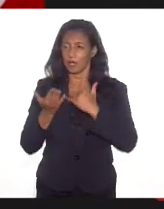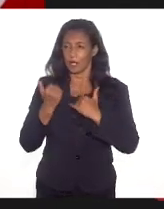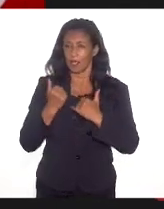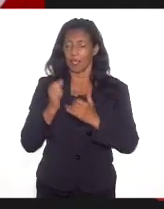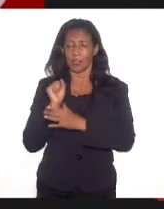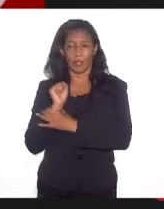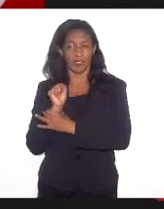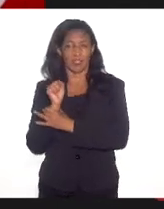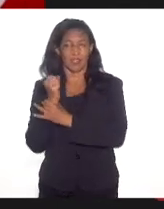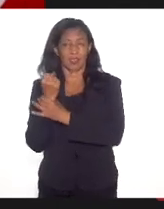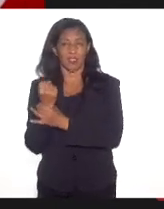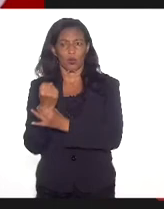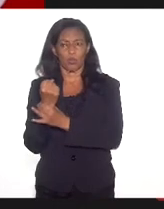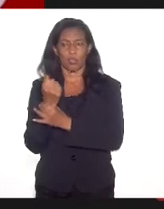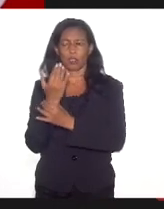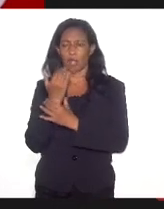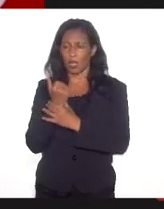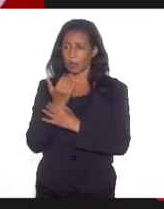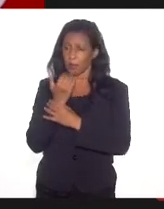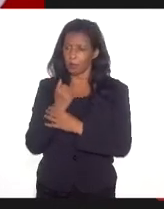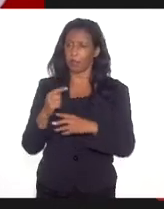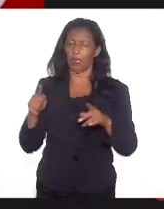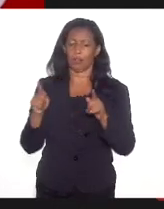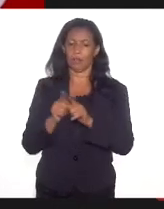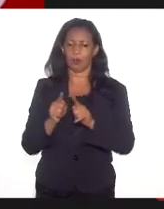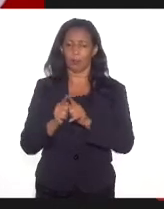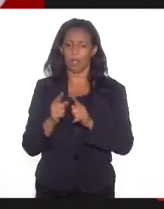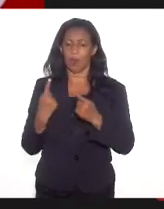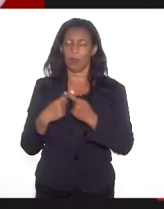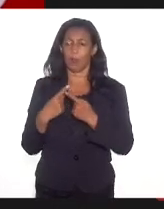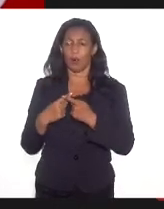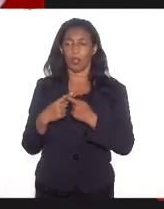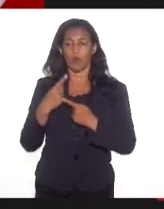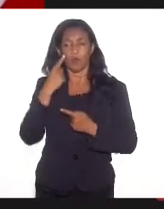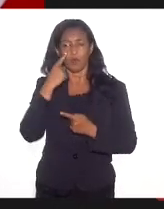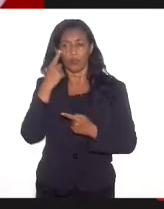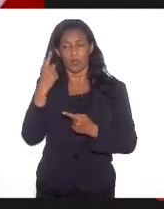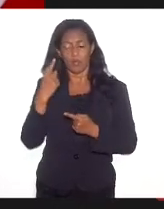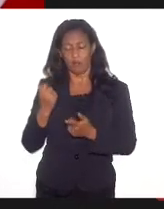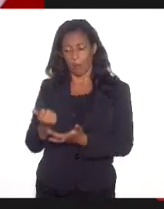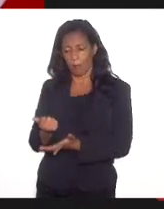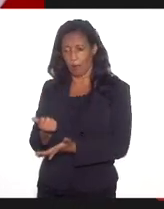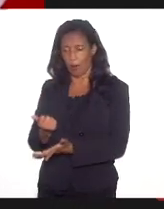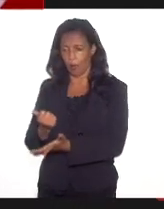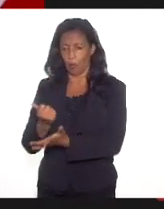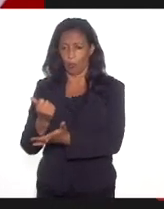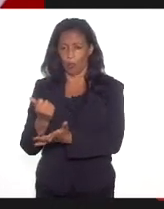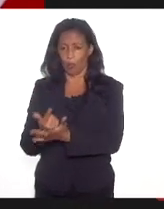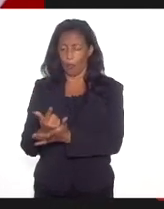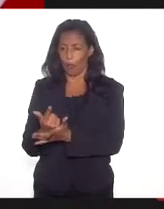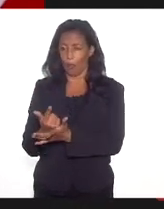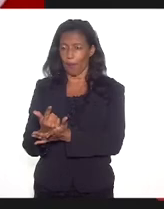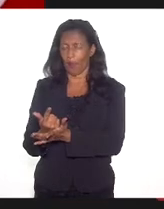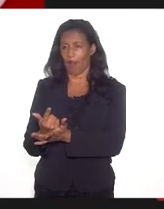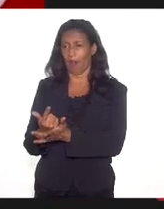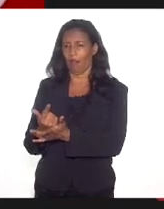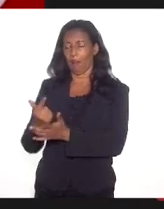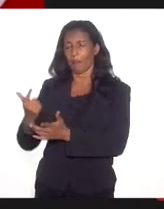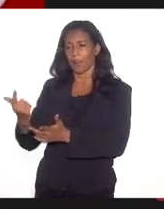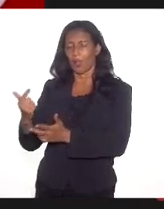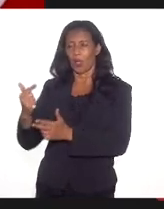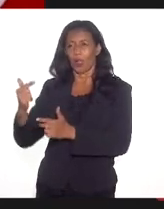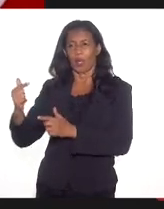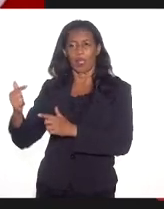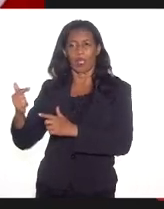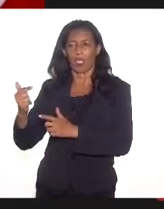uma segurança alimentar também né porque você acaba indo para alimentos né ultraprocessados que às